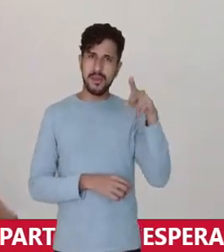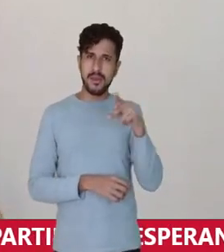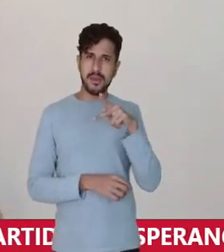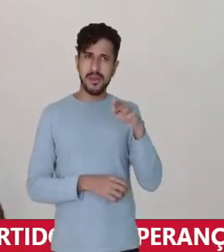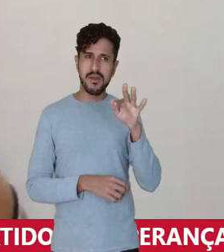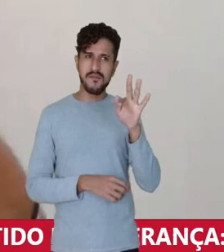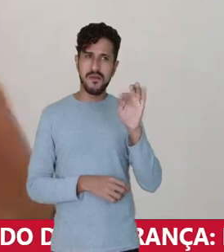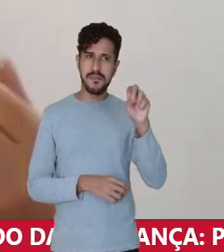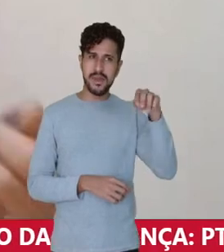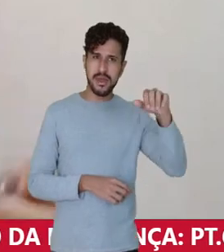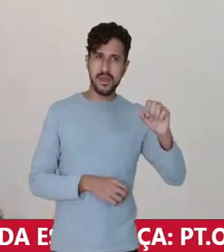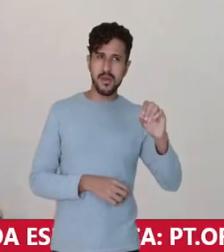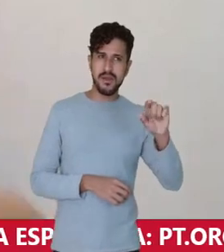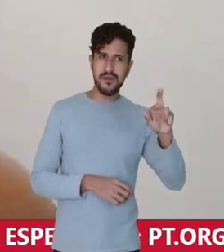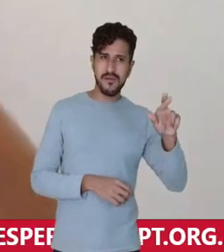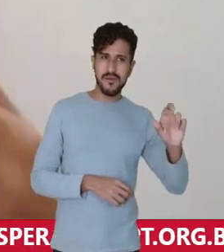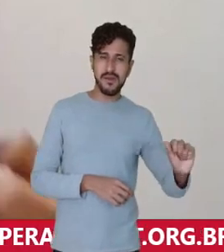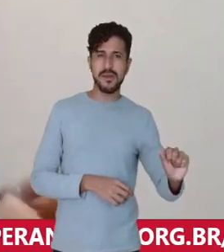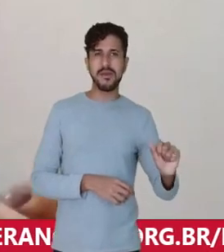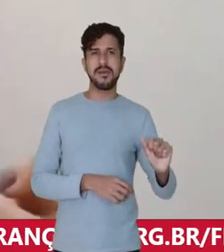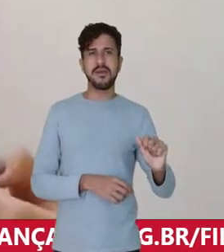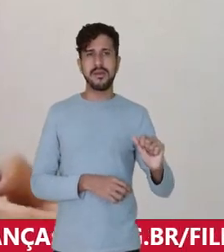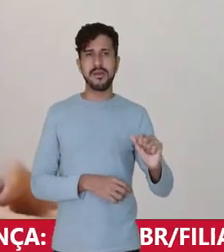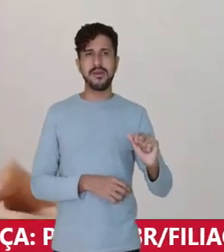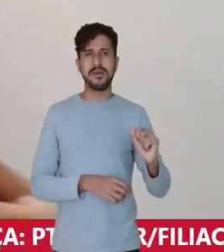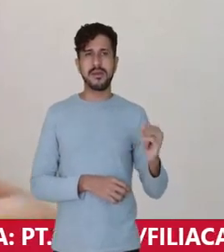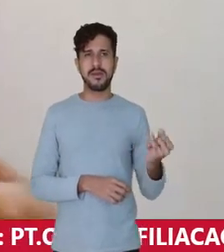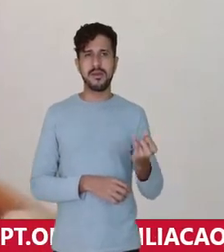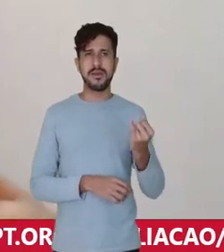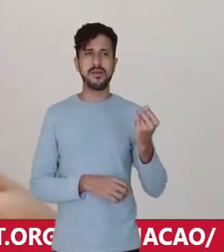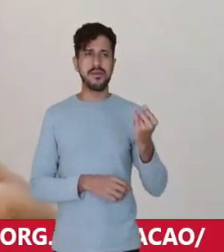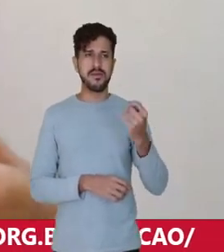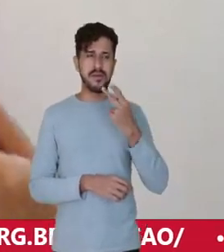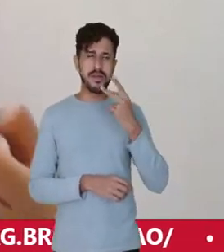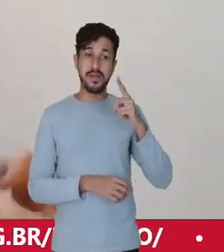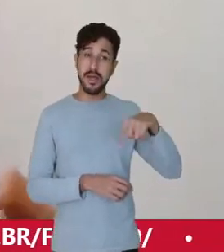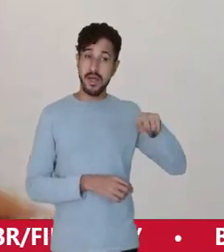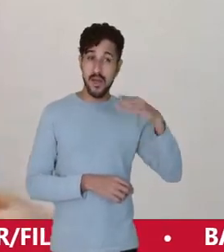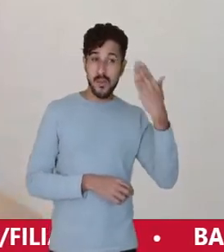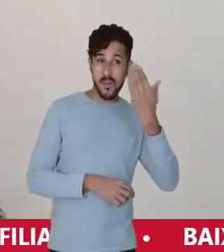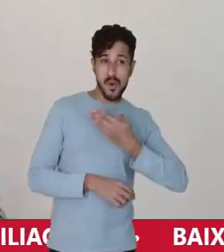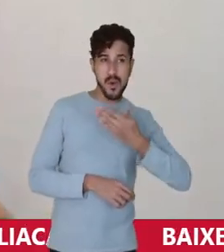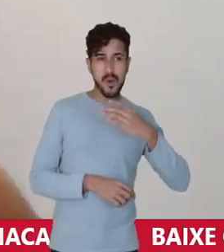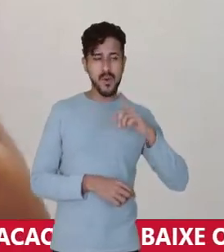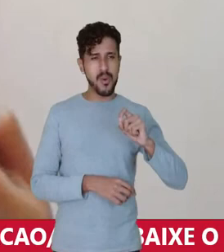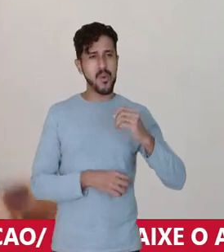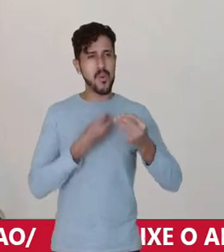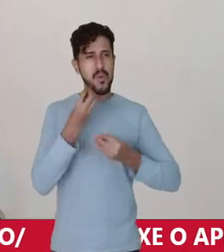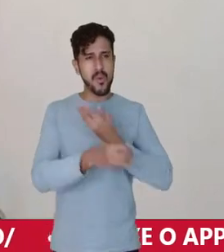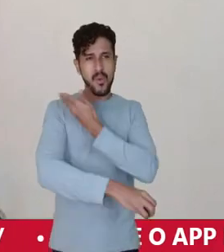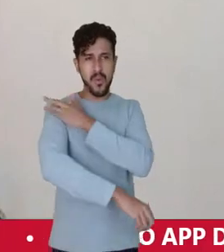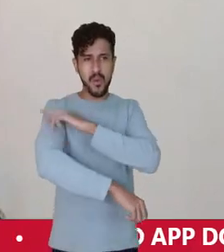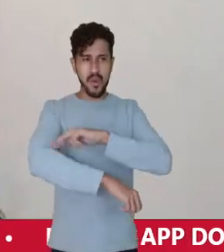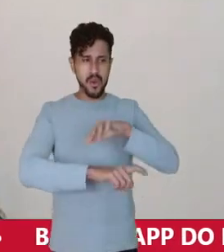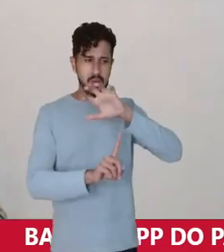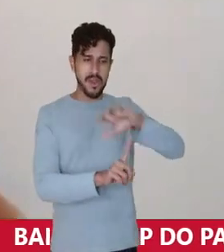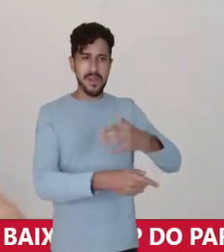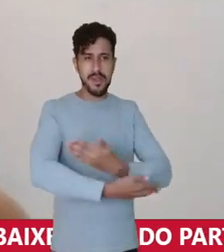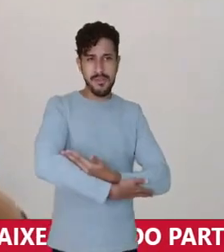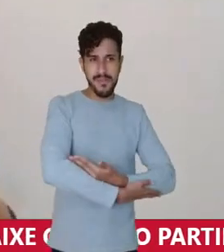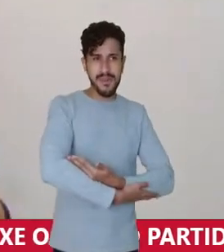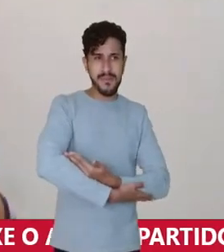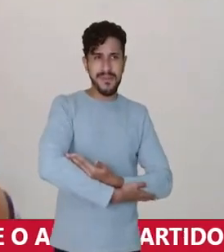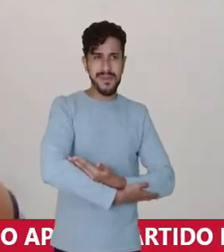Fabiana Oliveira, a Kilson Oliveira, não tem como deixar de mencionar, que vão mostrar como o racismo vai afetar os bebês, né?